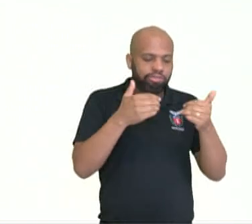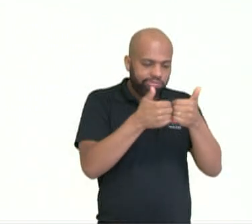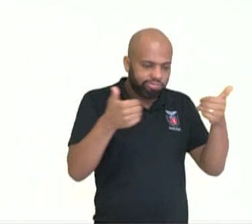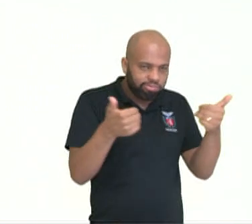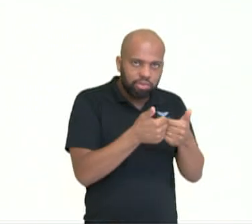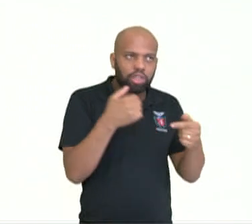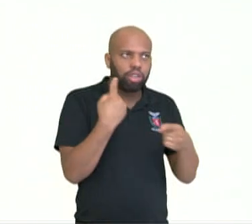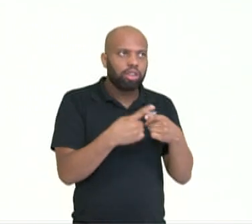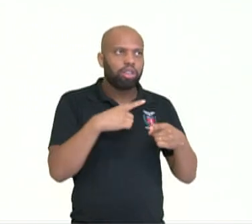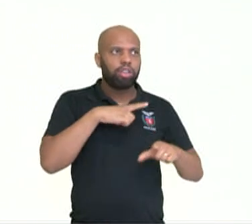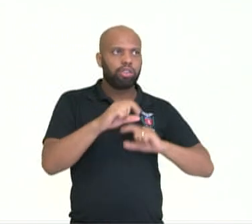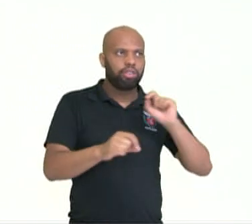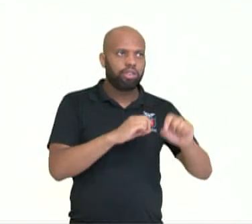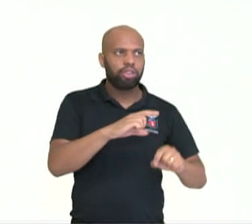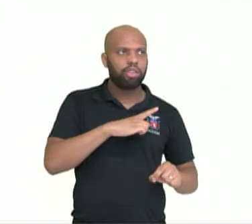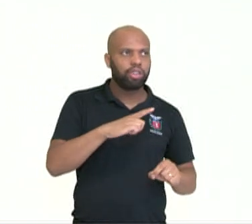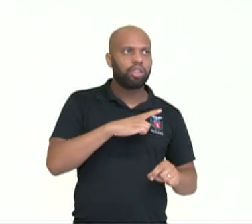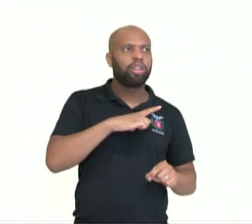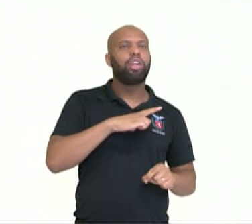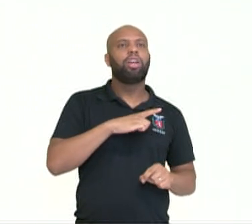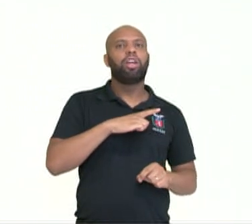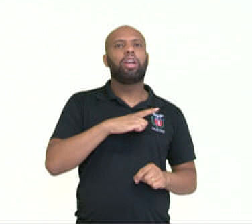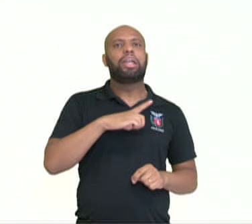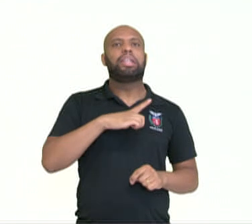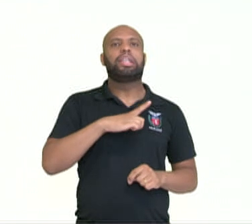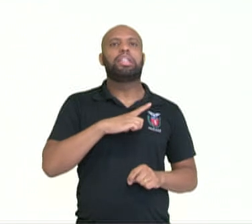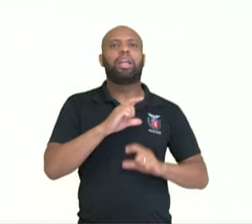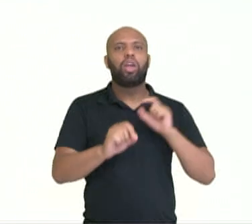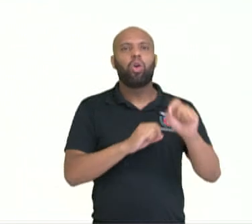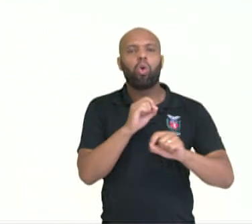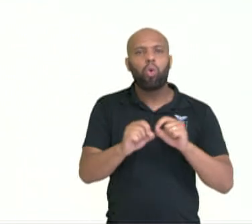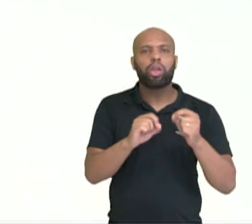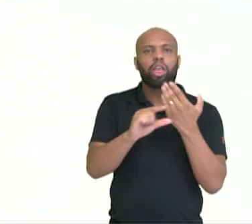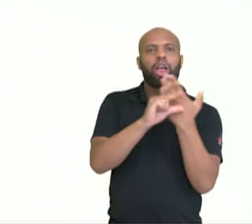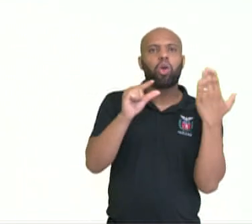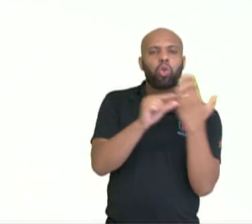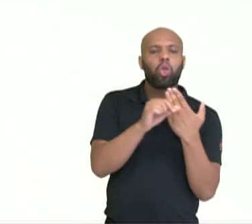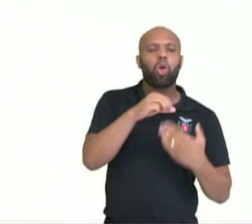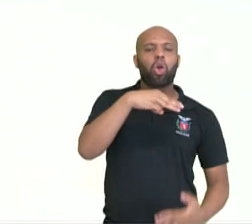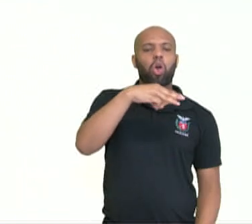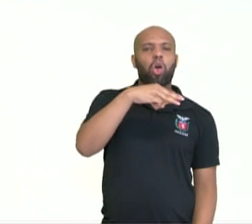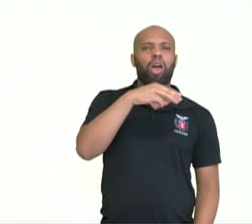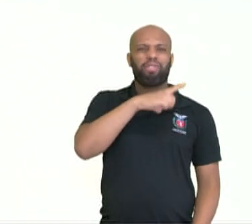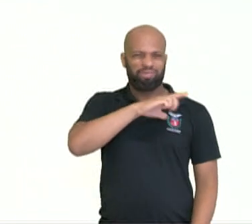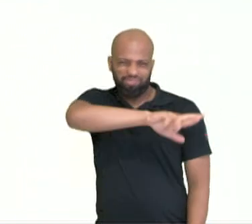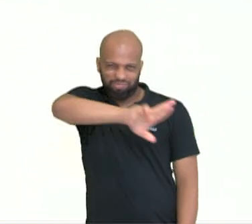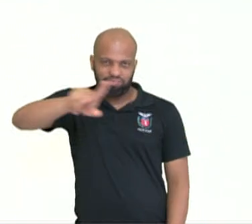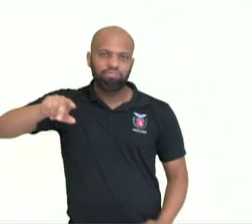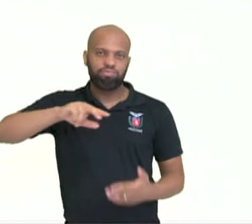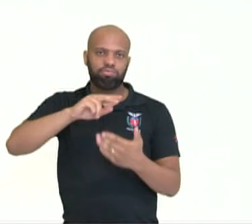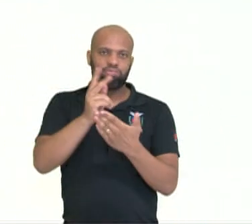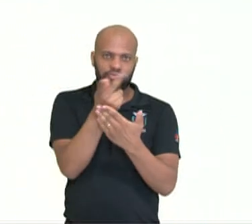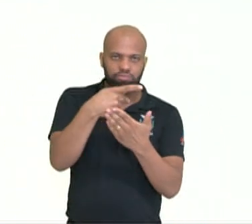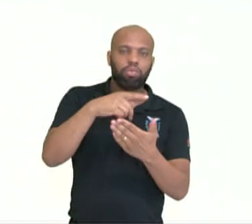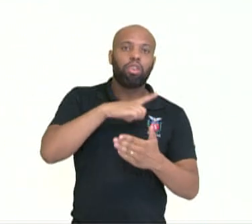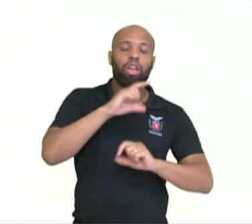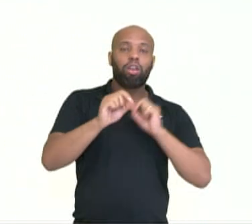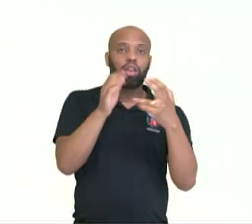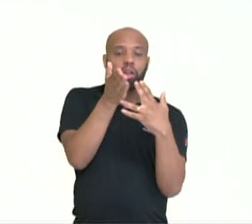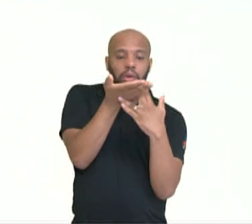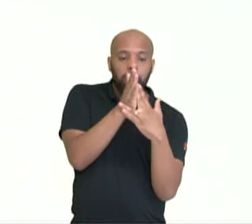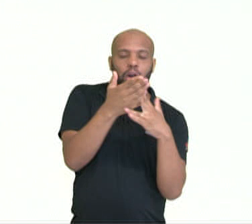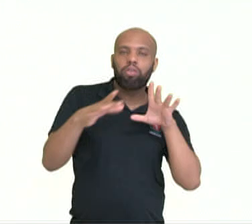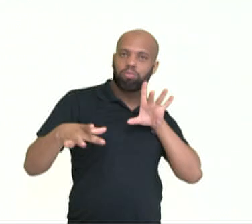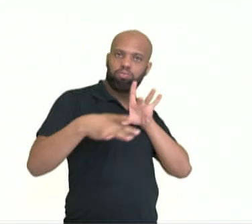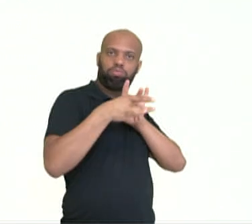até o Gattamelata, a gente tem os Davis do Donatello, do Michelangelo, do Verrocchio, né? Então a gente tem isso, e no Barroco ela une de